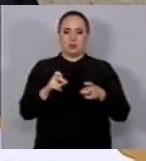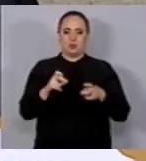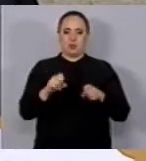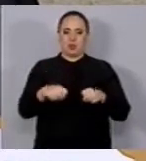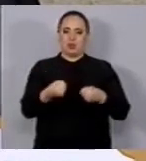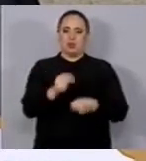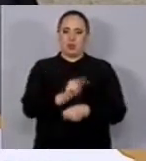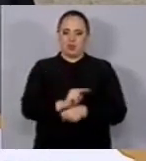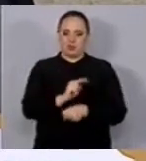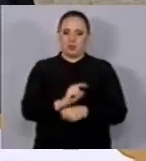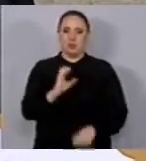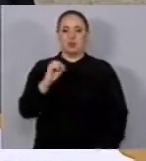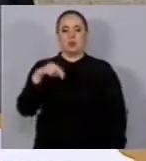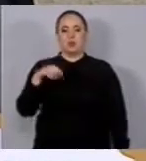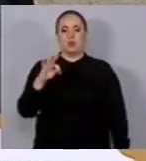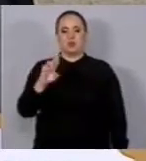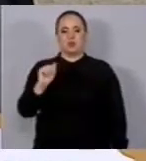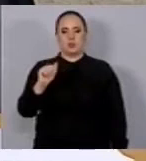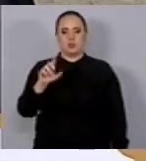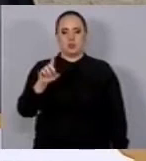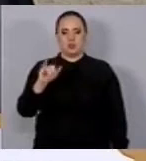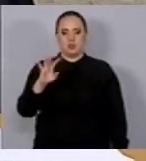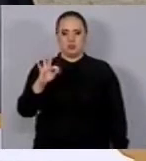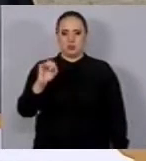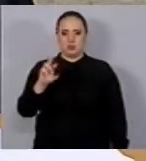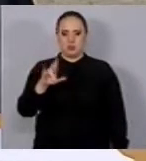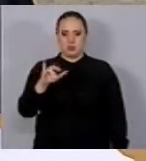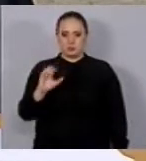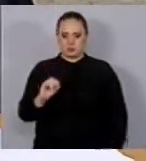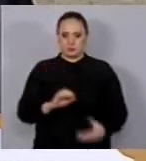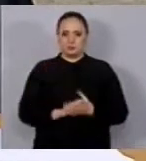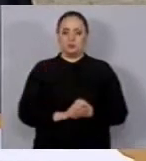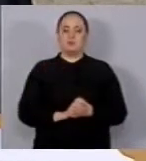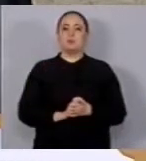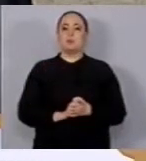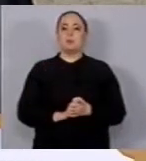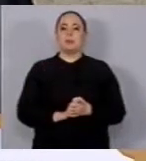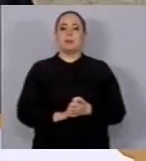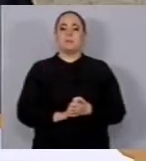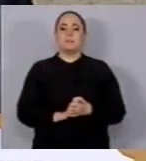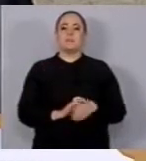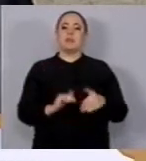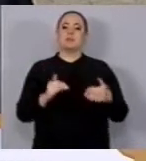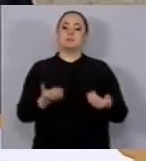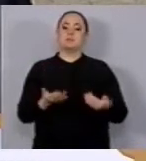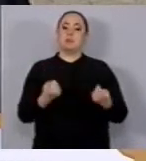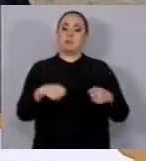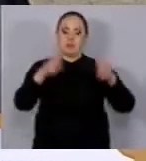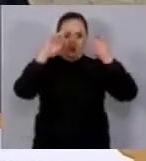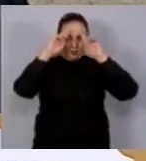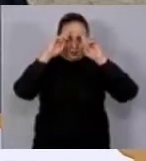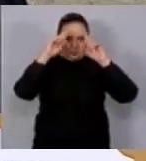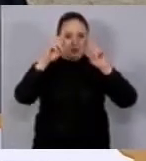Neste sentido, sobressai a necessidade, frequentemente negligenciada, de respeito